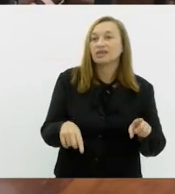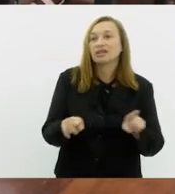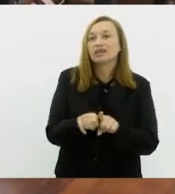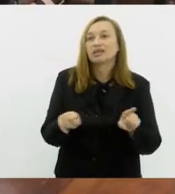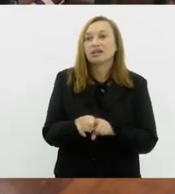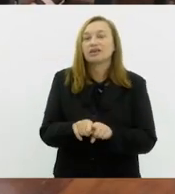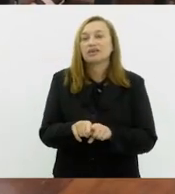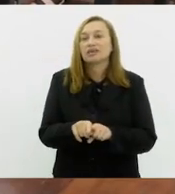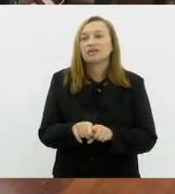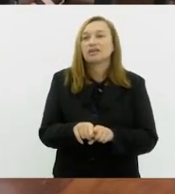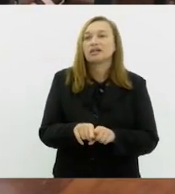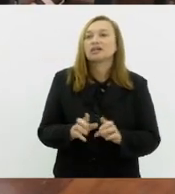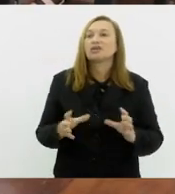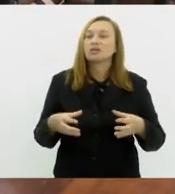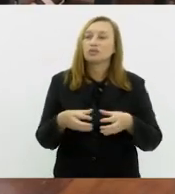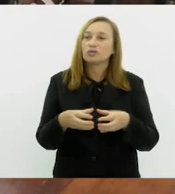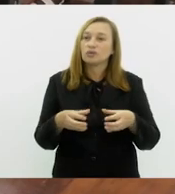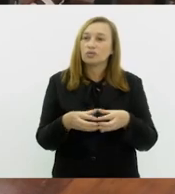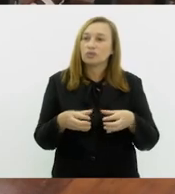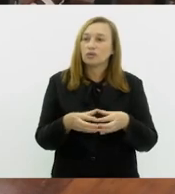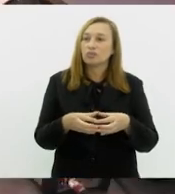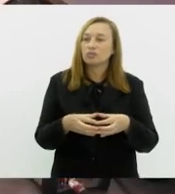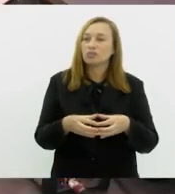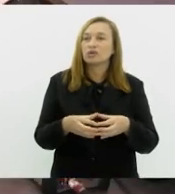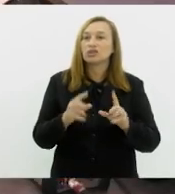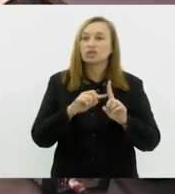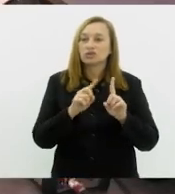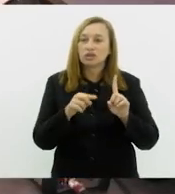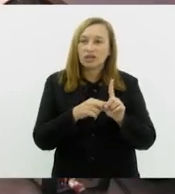Roda de Gestantes da Maré. Obrigada pela presença.